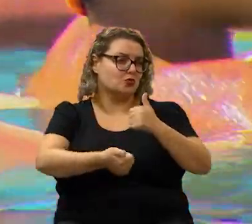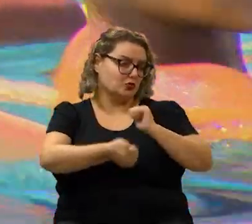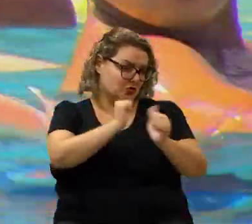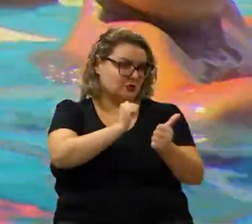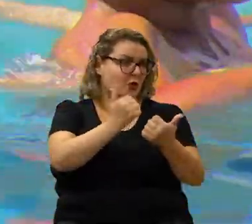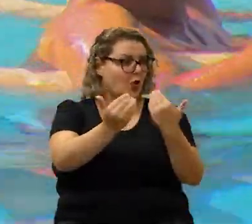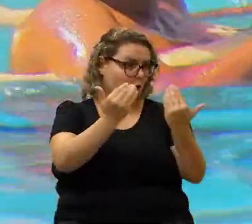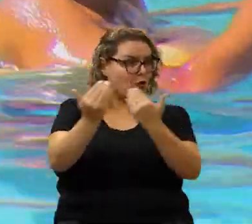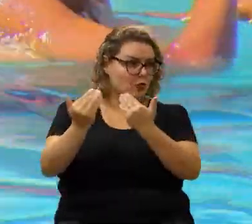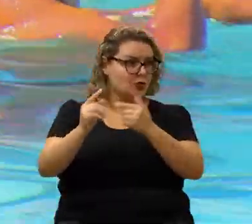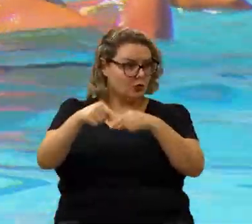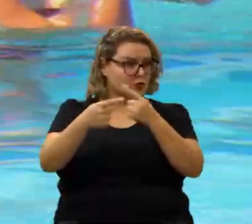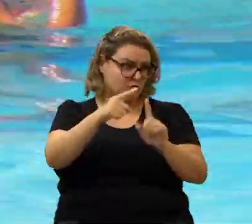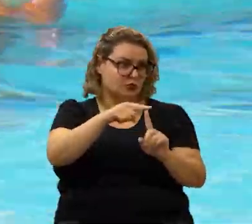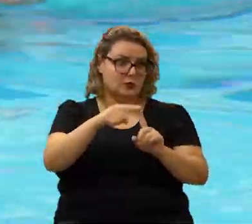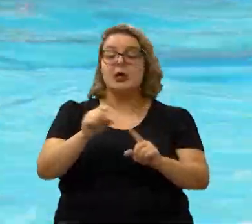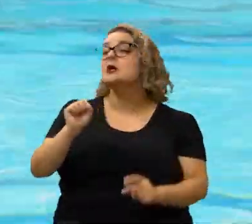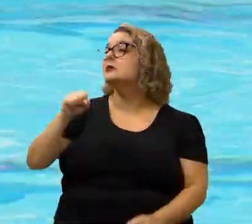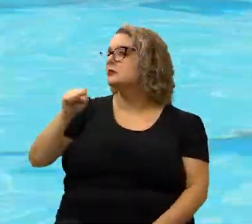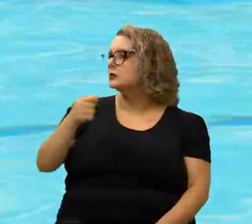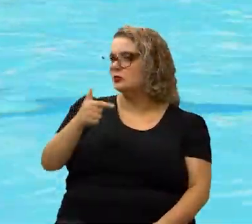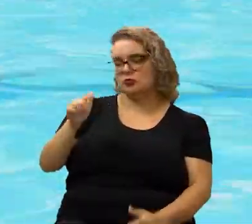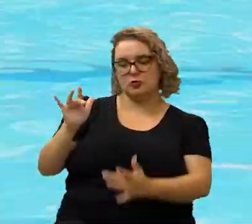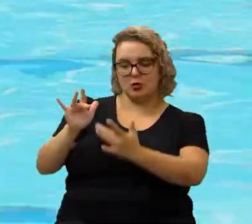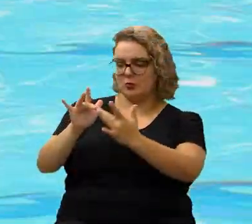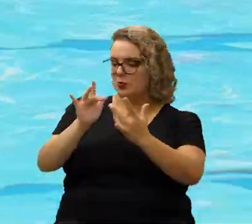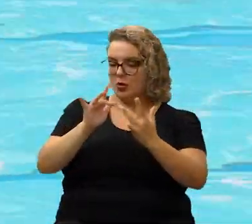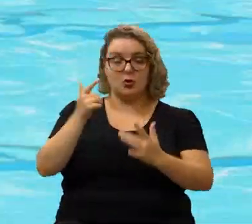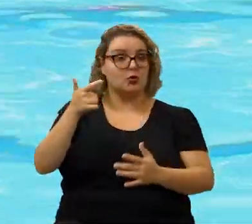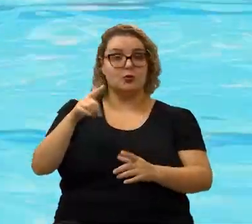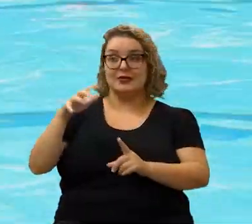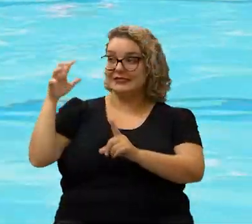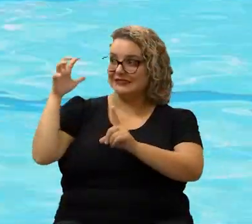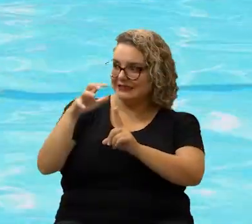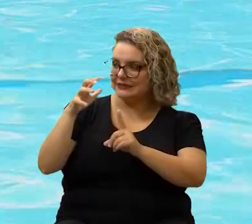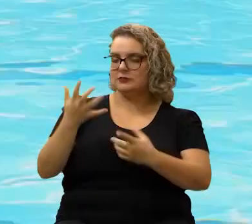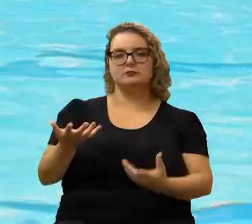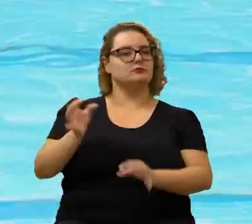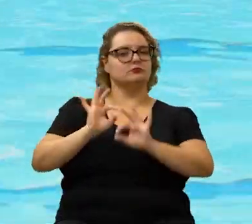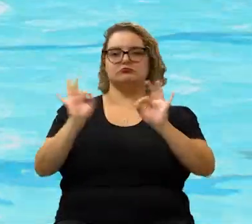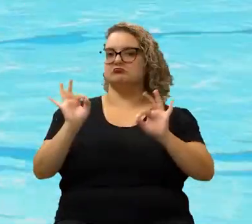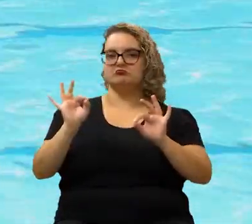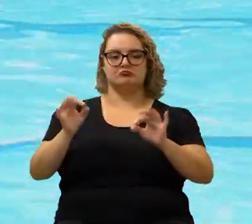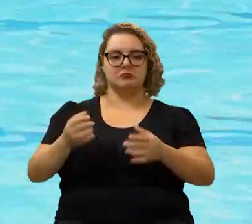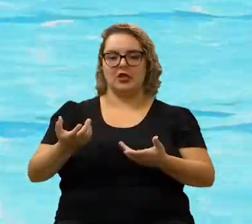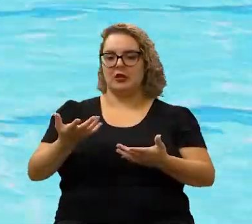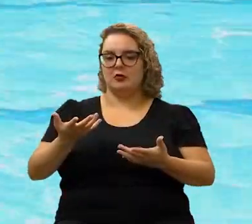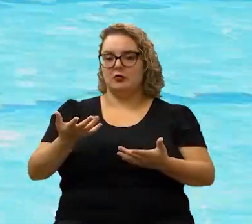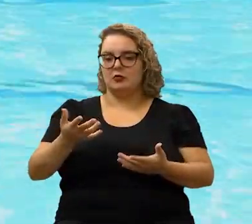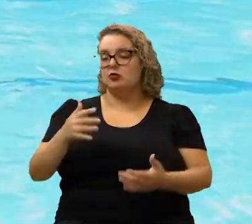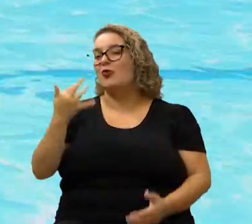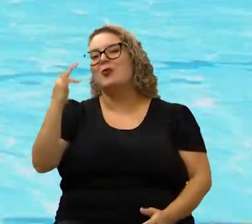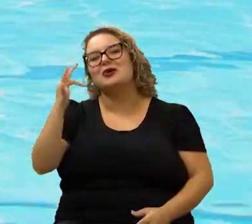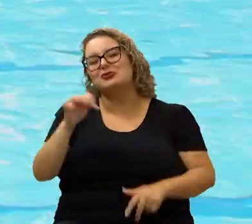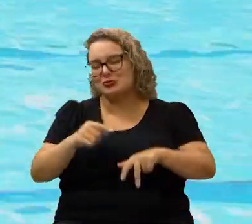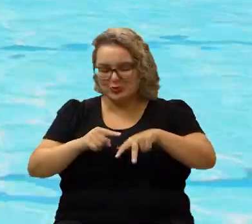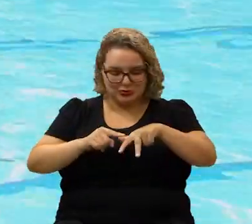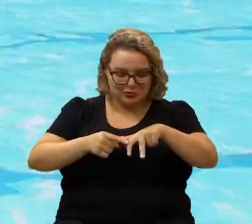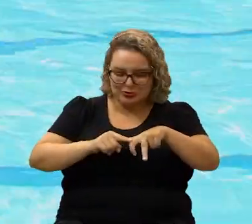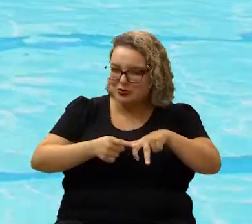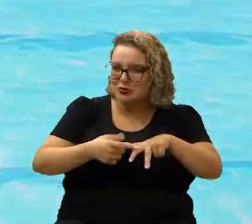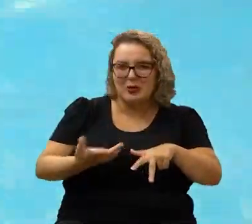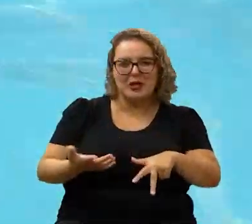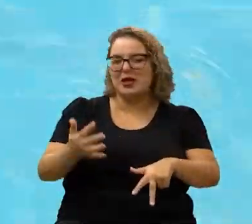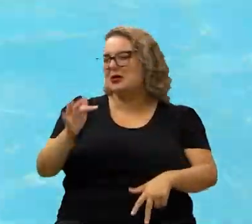esportes, comparando com outras modalidades. Isso, ela não tem contato, ela não tem impacto, né? Então, você não tem, não machuca o joelho,